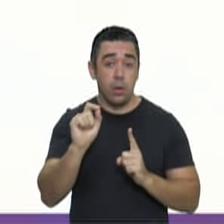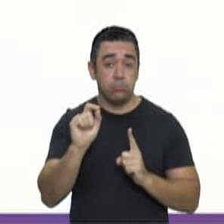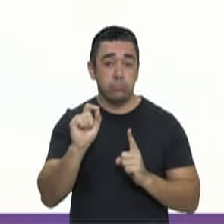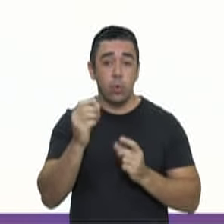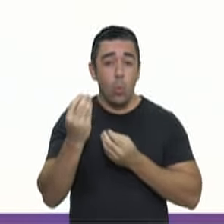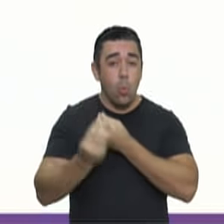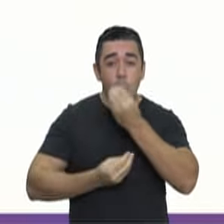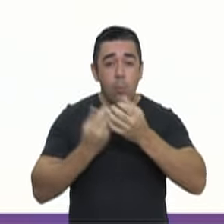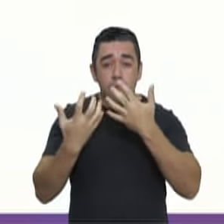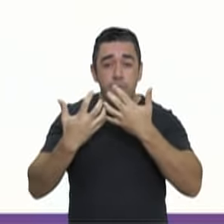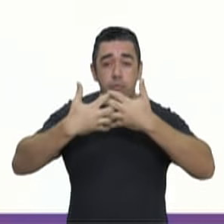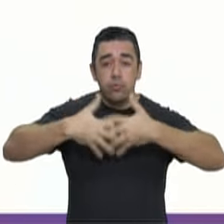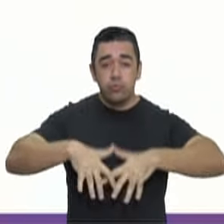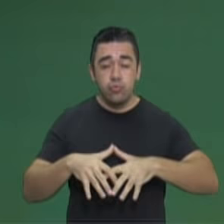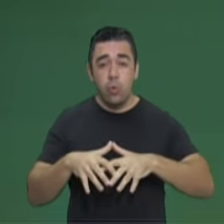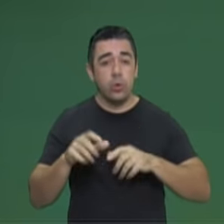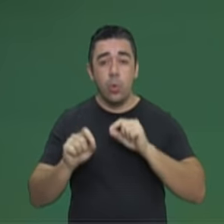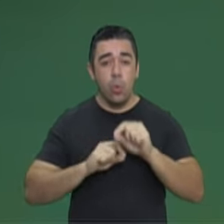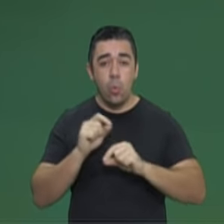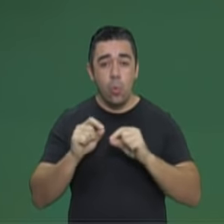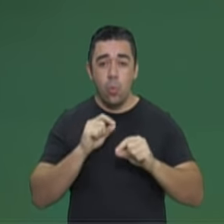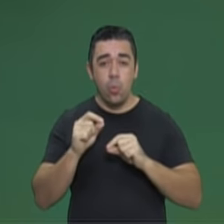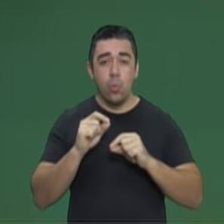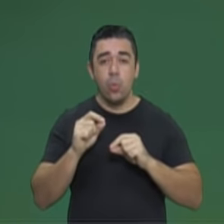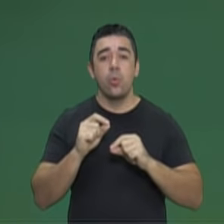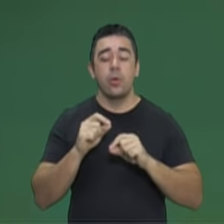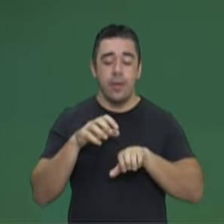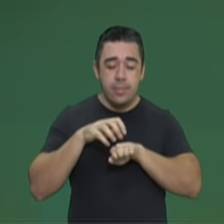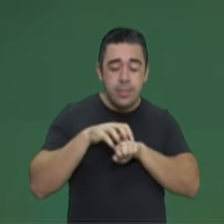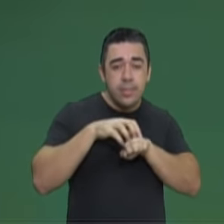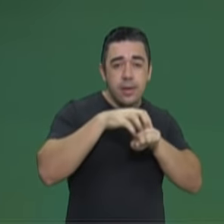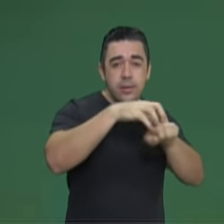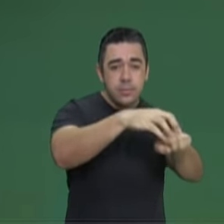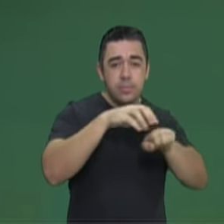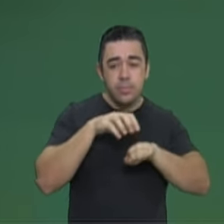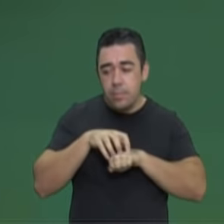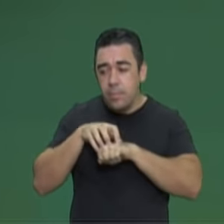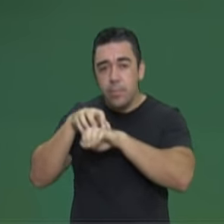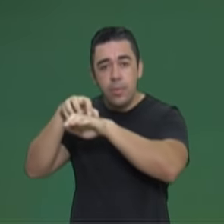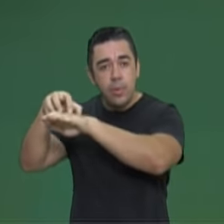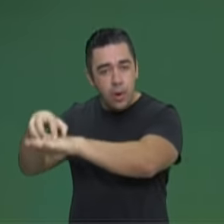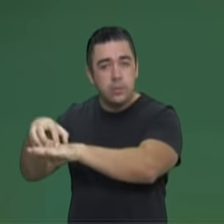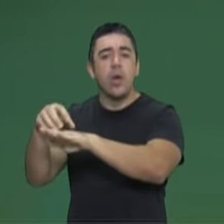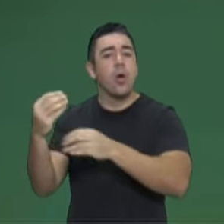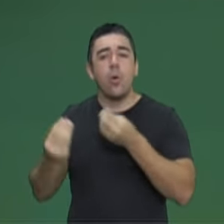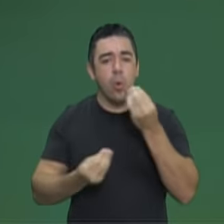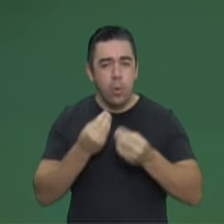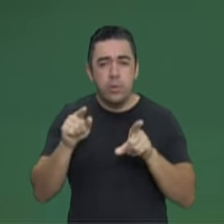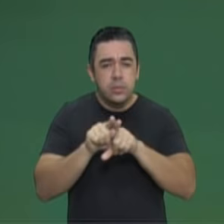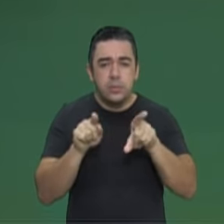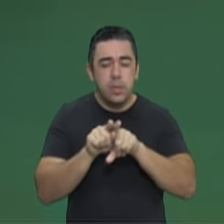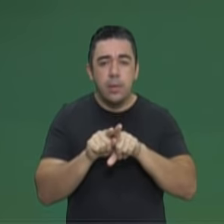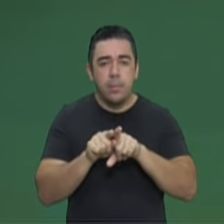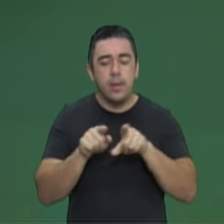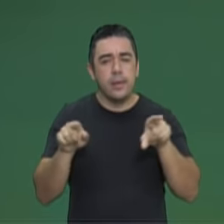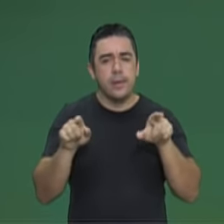infraestrutura de transportes. Além da infraestrutura de transportes, nós vamos ver também a infraestrutura energética,